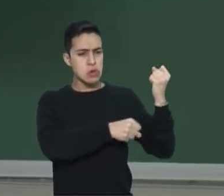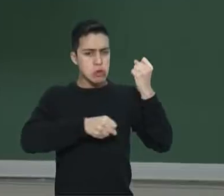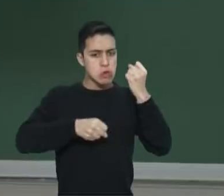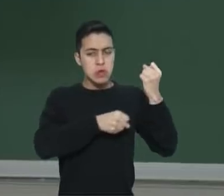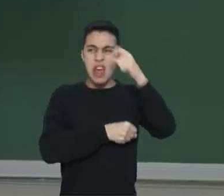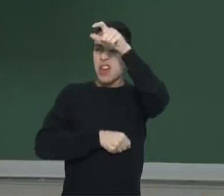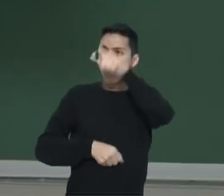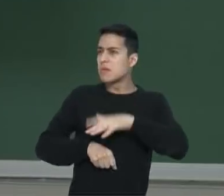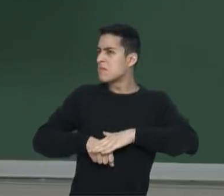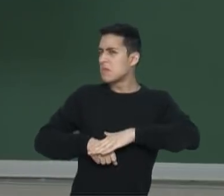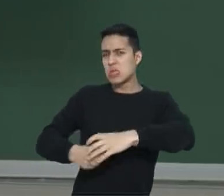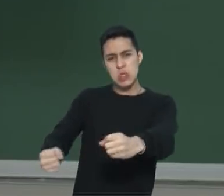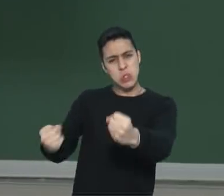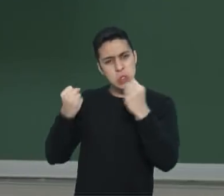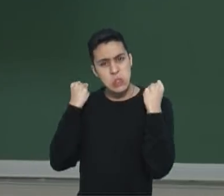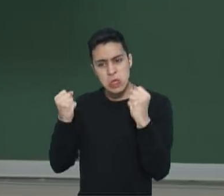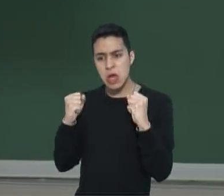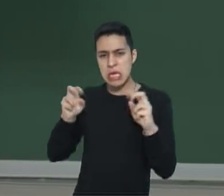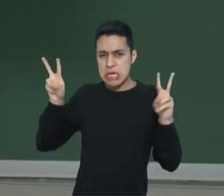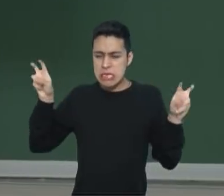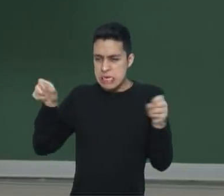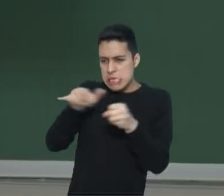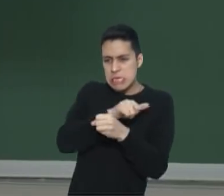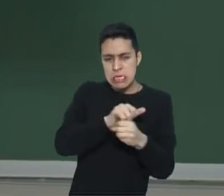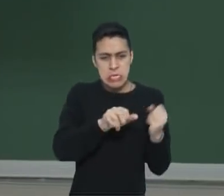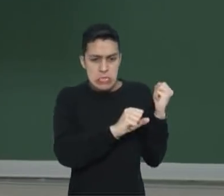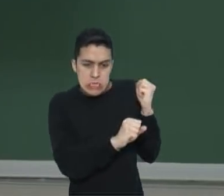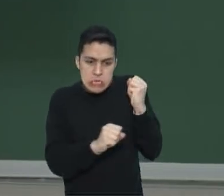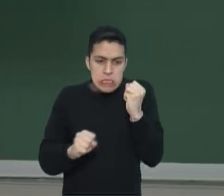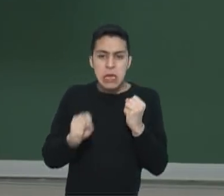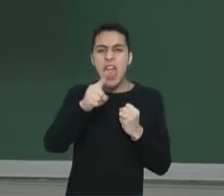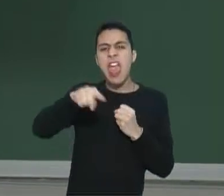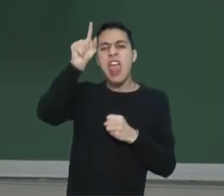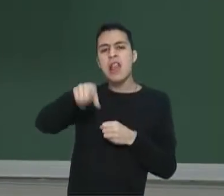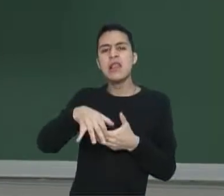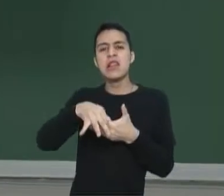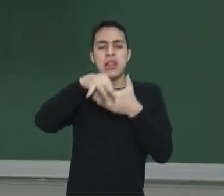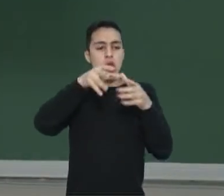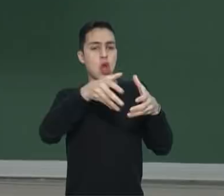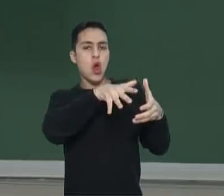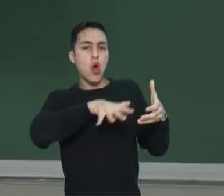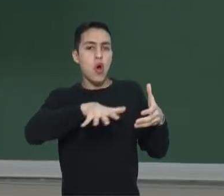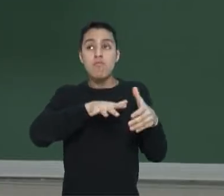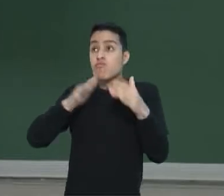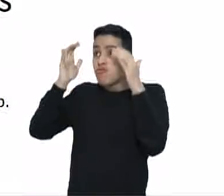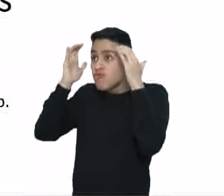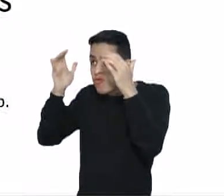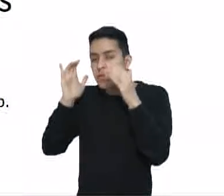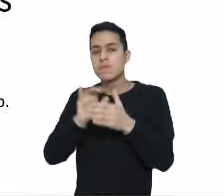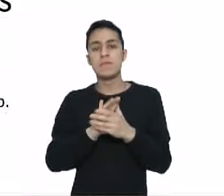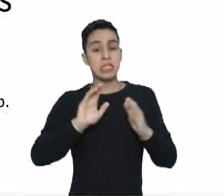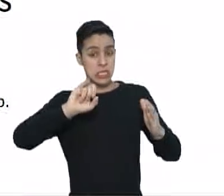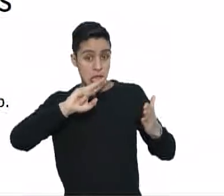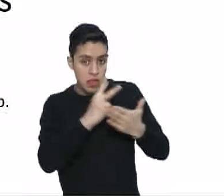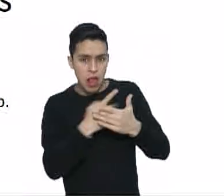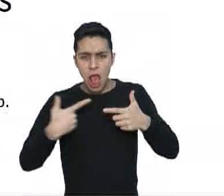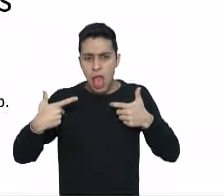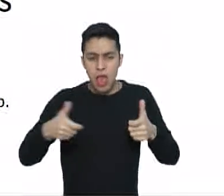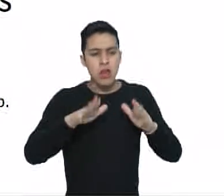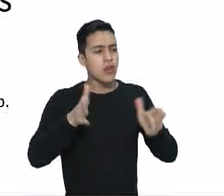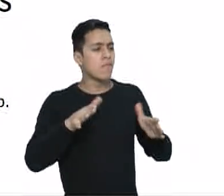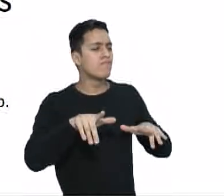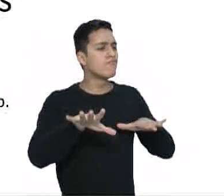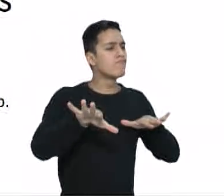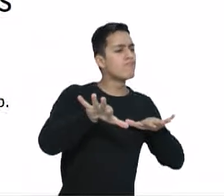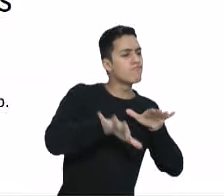cara que mais se destacava em armas era o que se tornava o líder daquele grupo. Tá? Em caso de guerra iminente, havia um